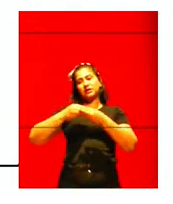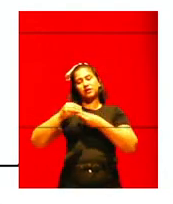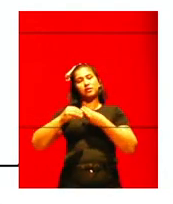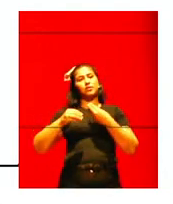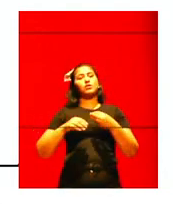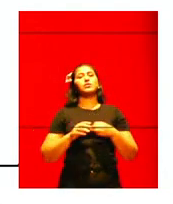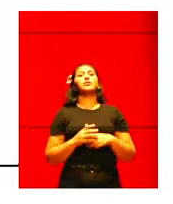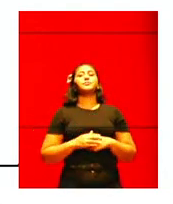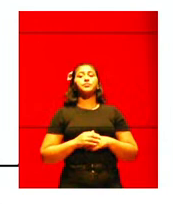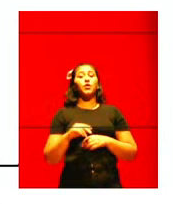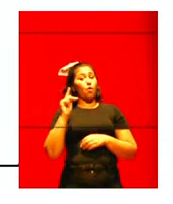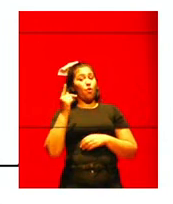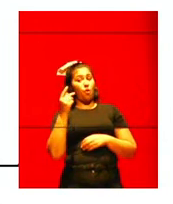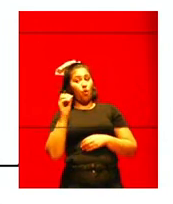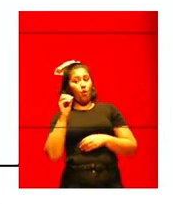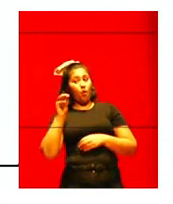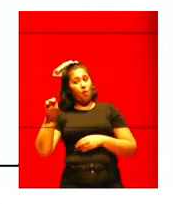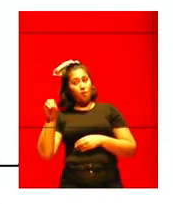heterogênea?